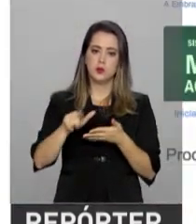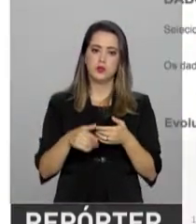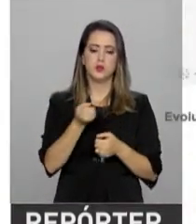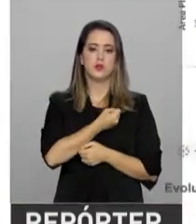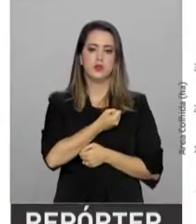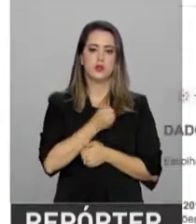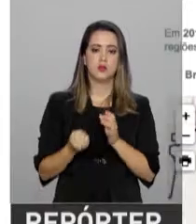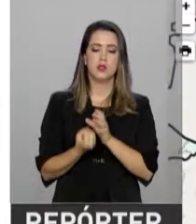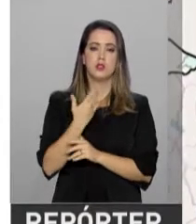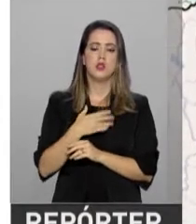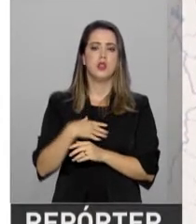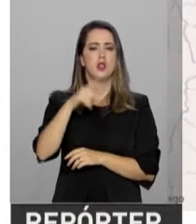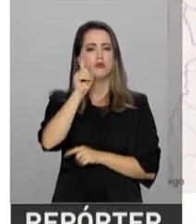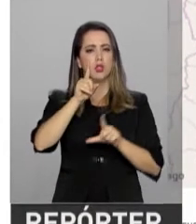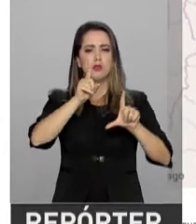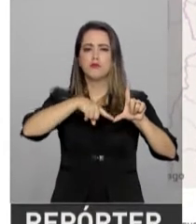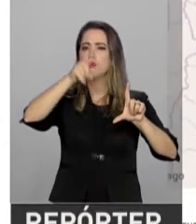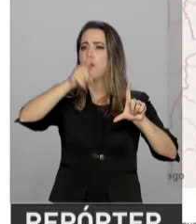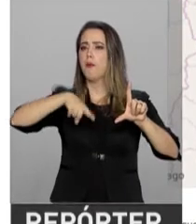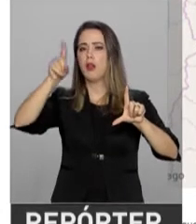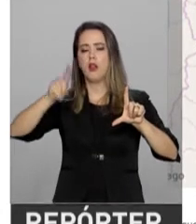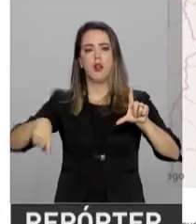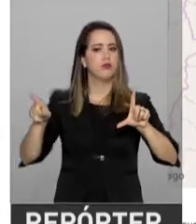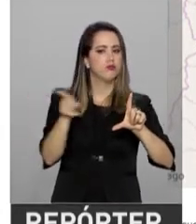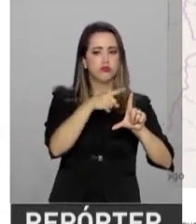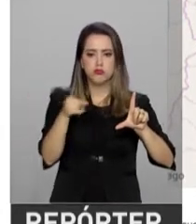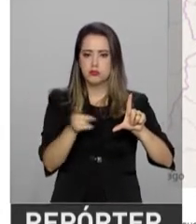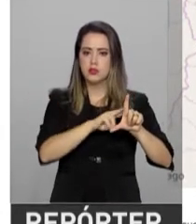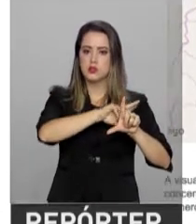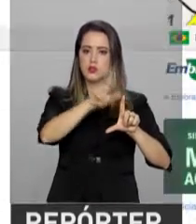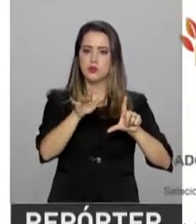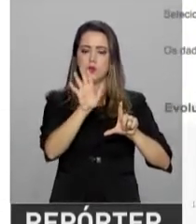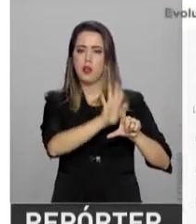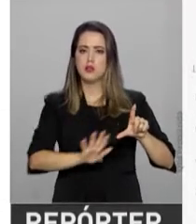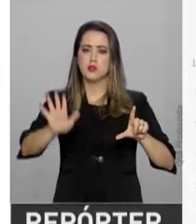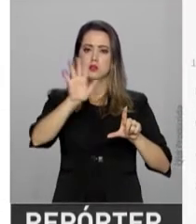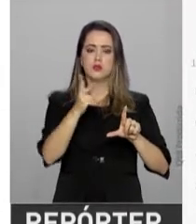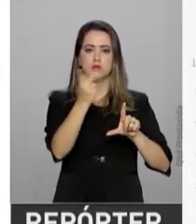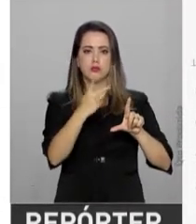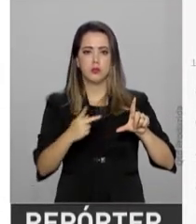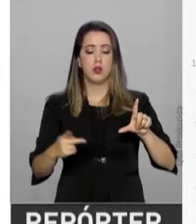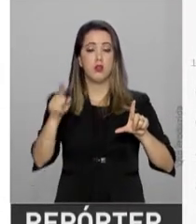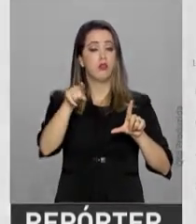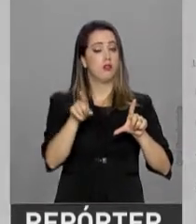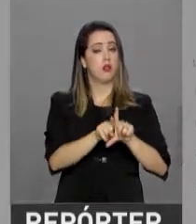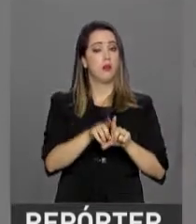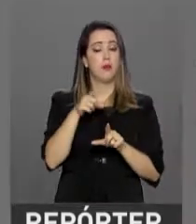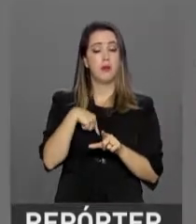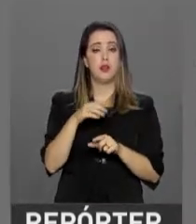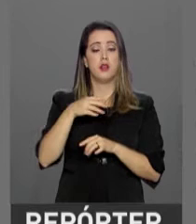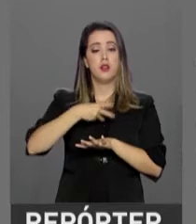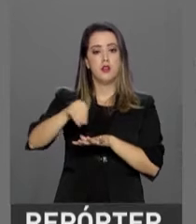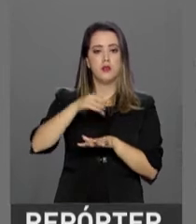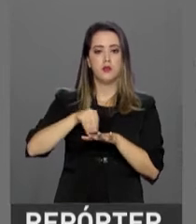gera tabelas gráficos e mais de 100 mil mapas dinâmicos também estão disponíveis informações por microrregião